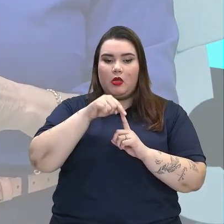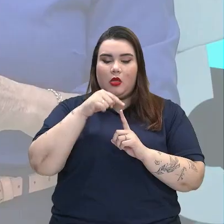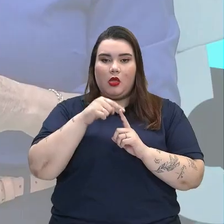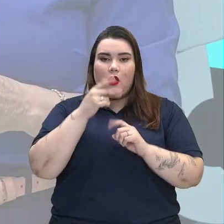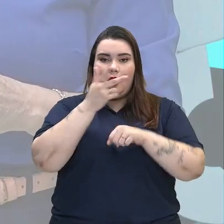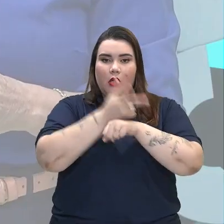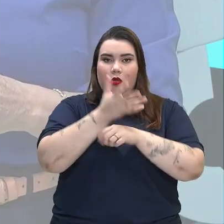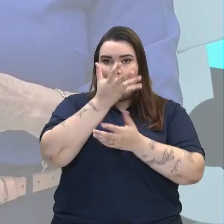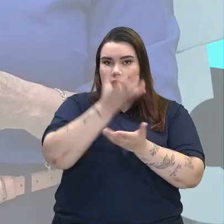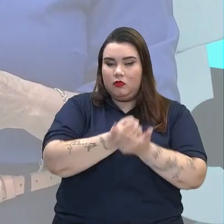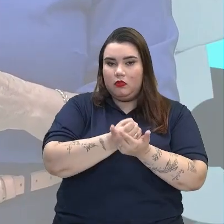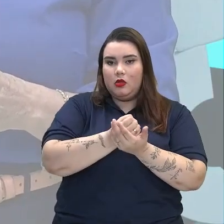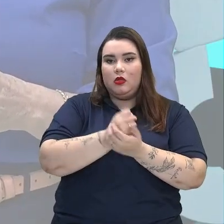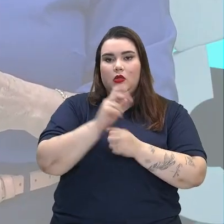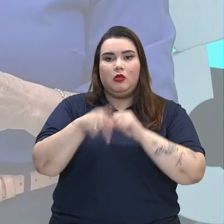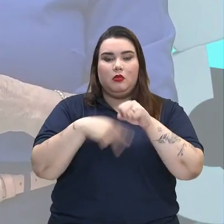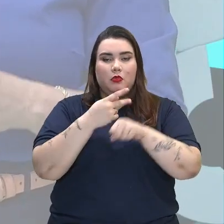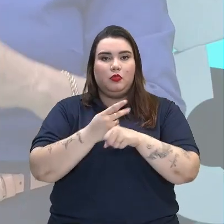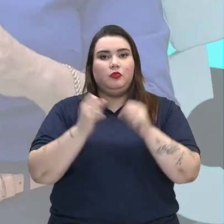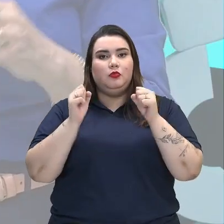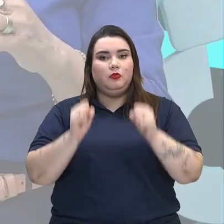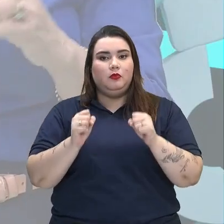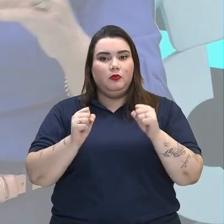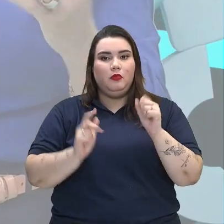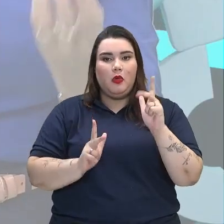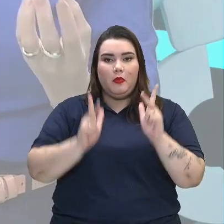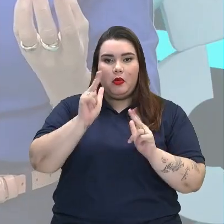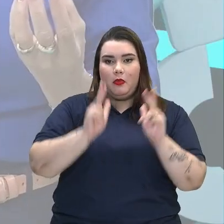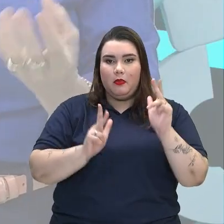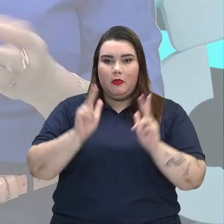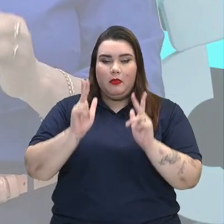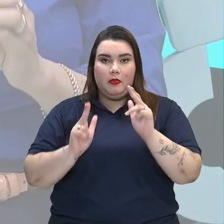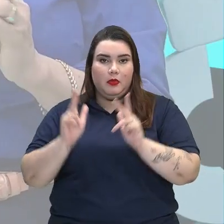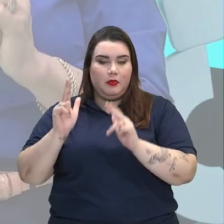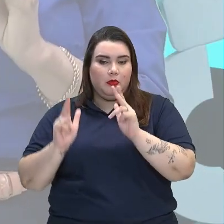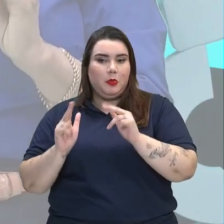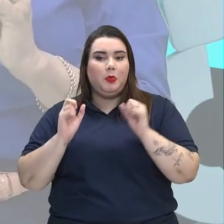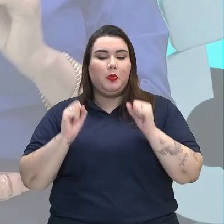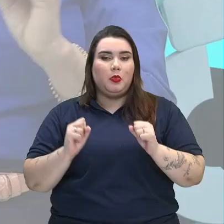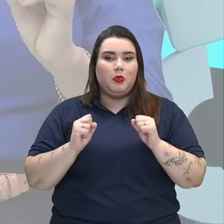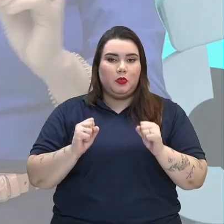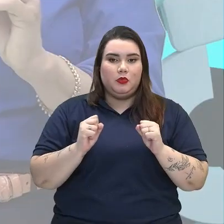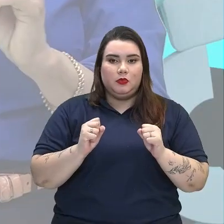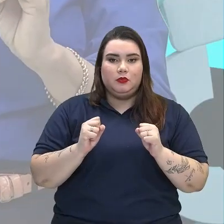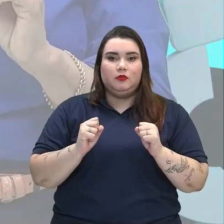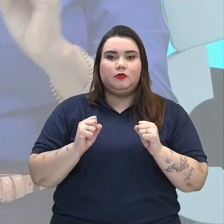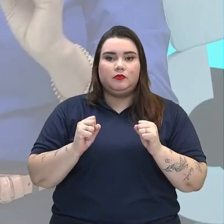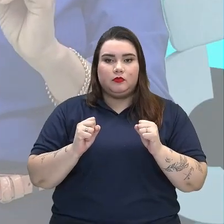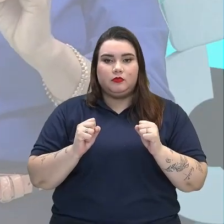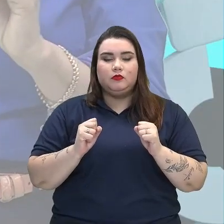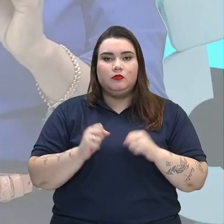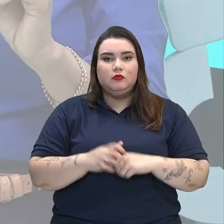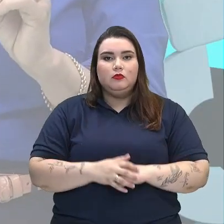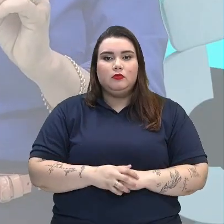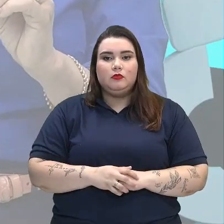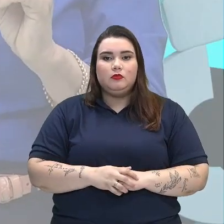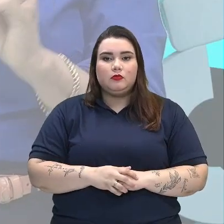entrevista, então ela tem essa possibilidade de ser editada, né, de algumas partes poderem